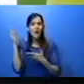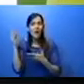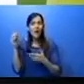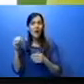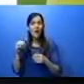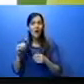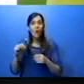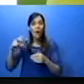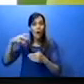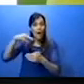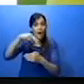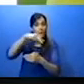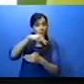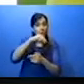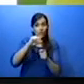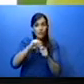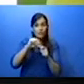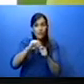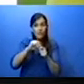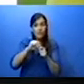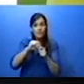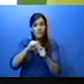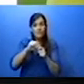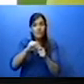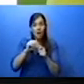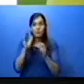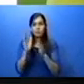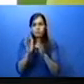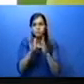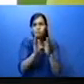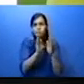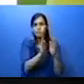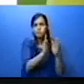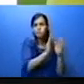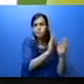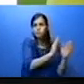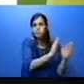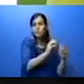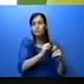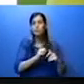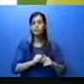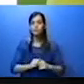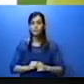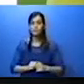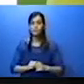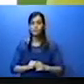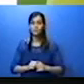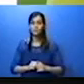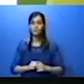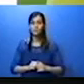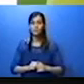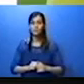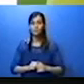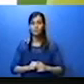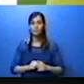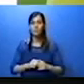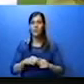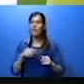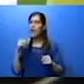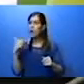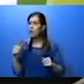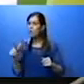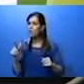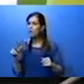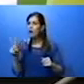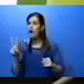fiz aqui, vamos falar essa sequência, é essa daqui